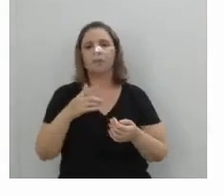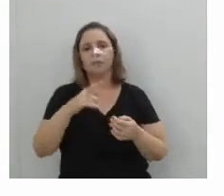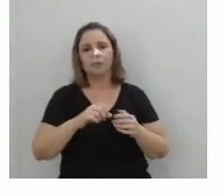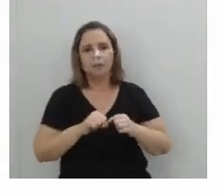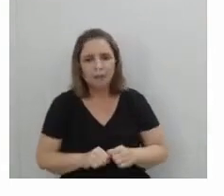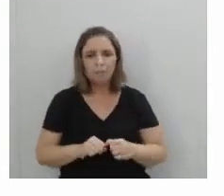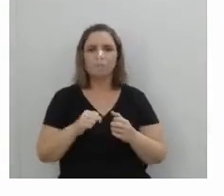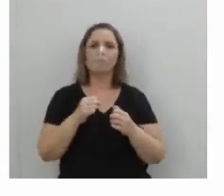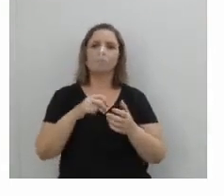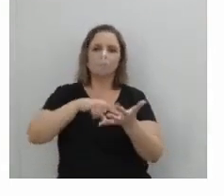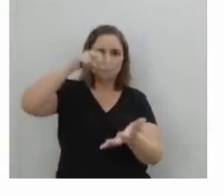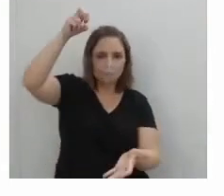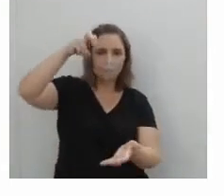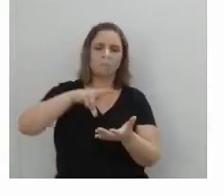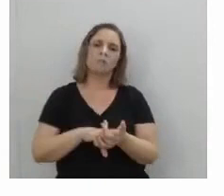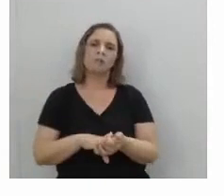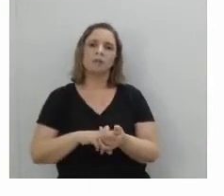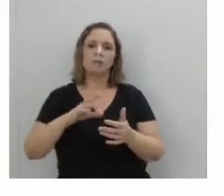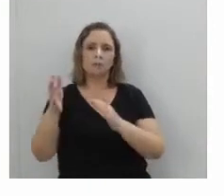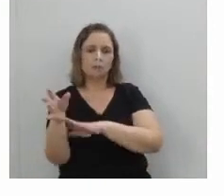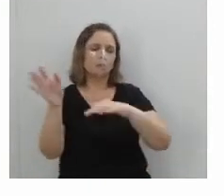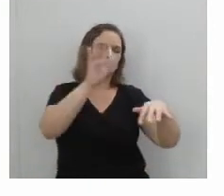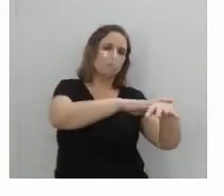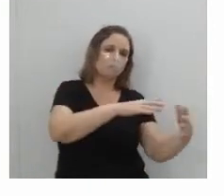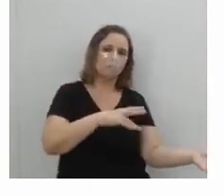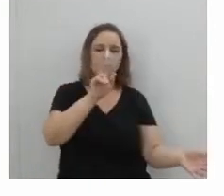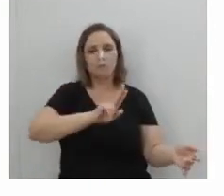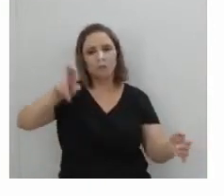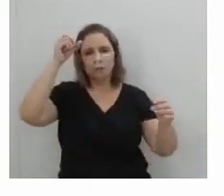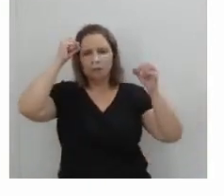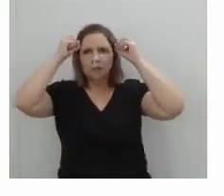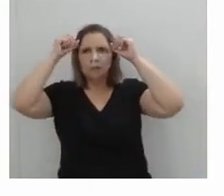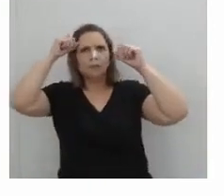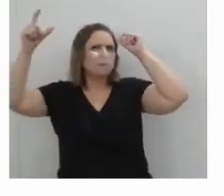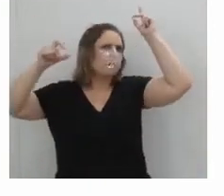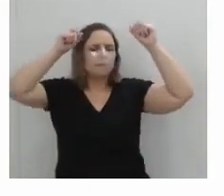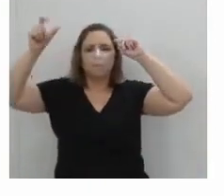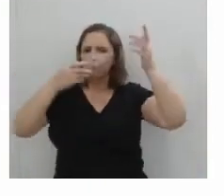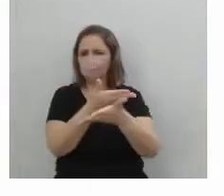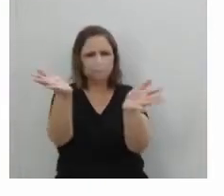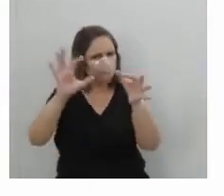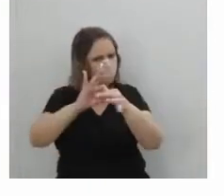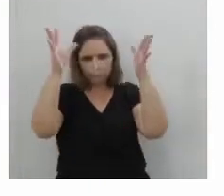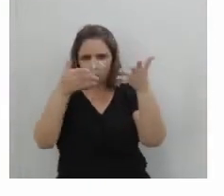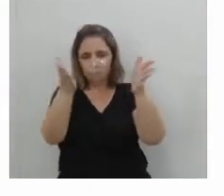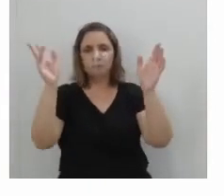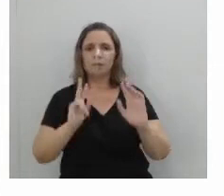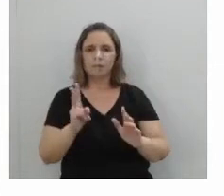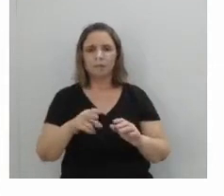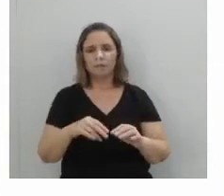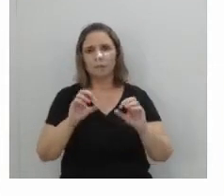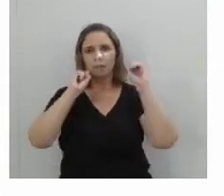tem agachamento, saltos, direita, esquerda. Vocês usam a criatividade como vocês quiserem. Sempre fazendo